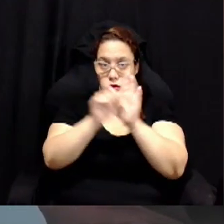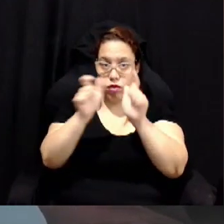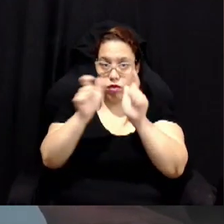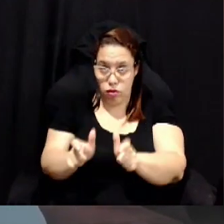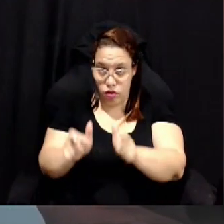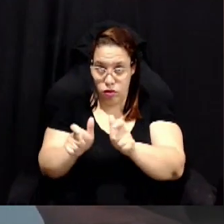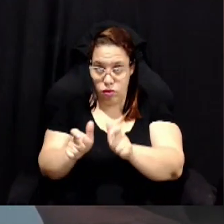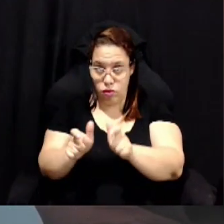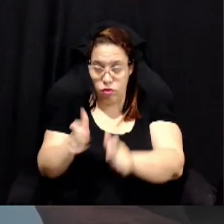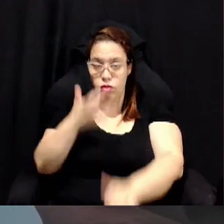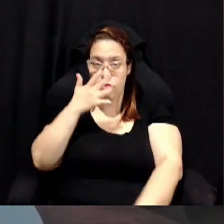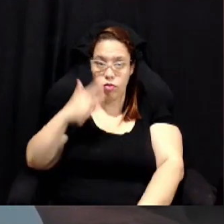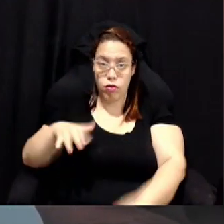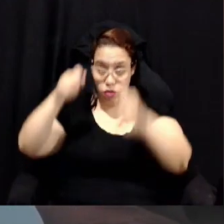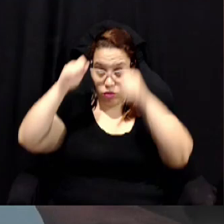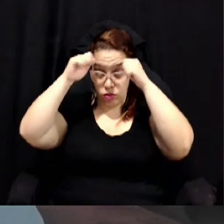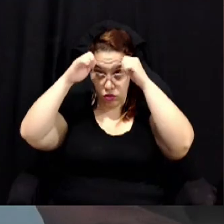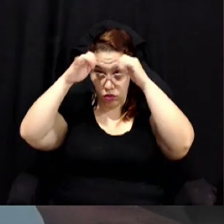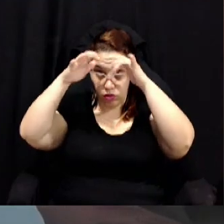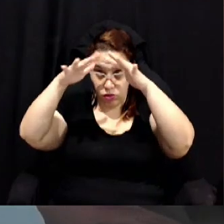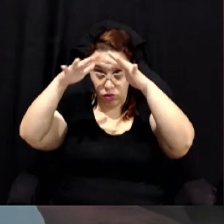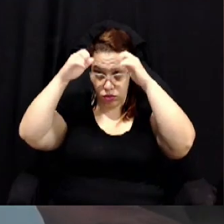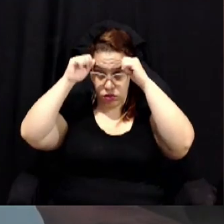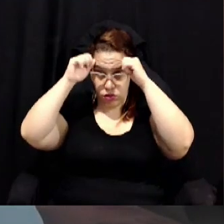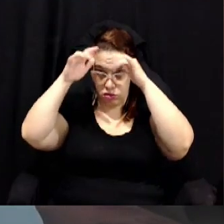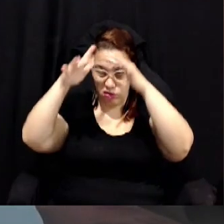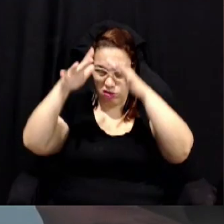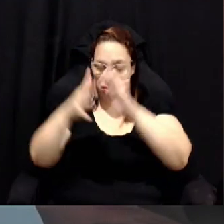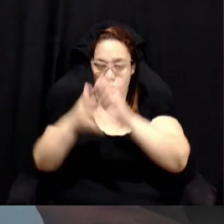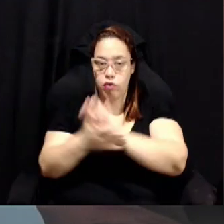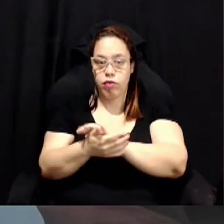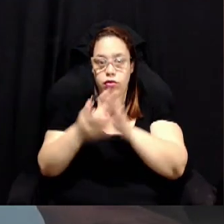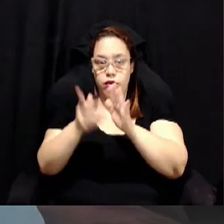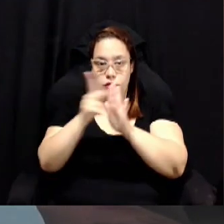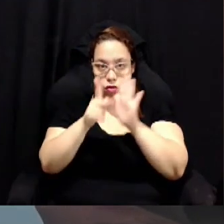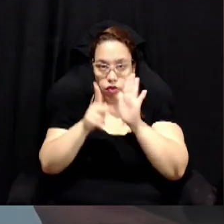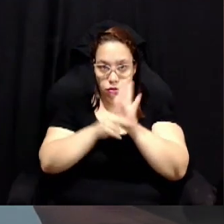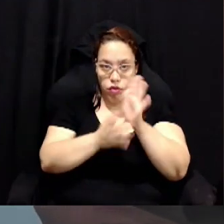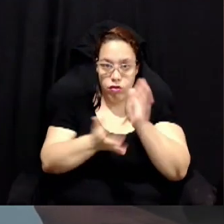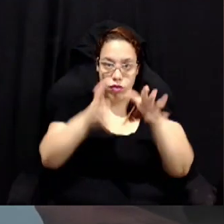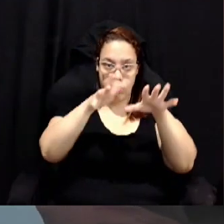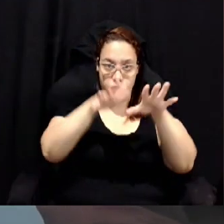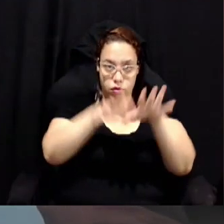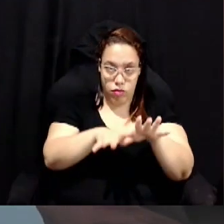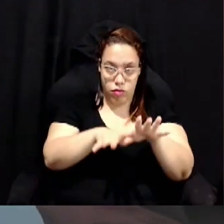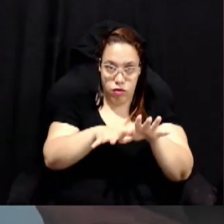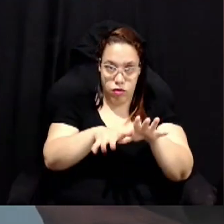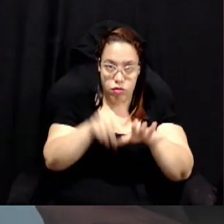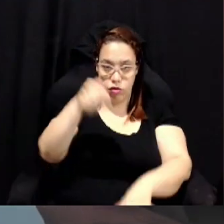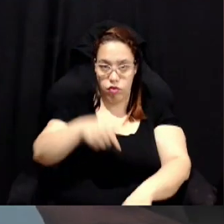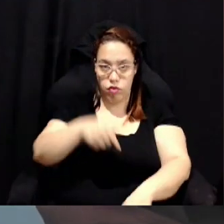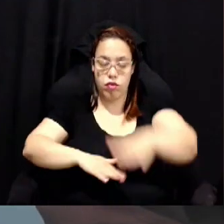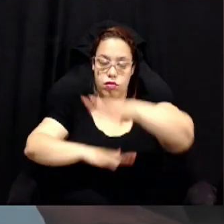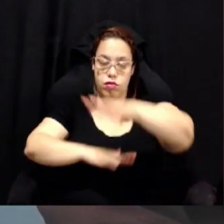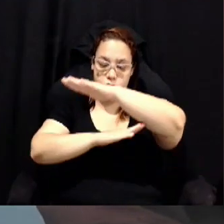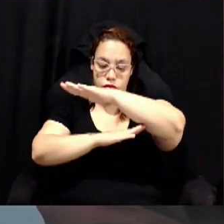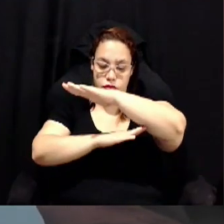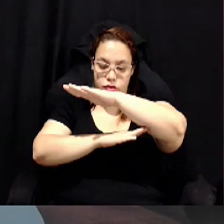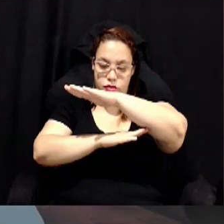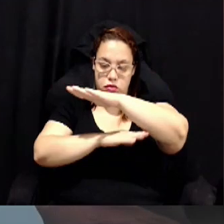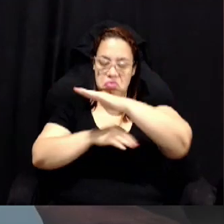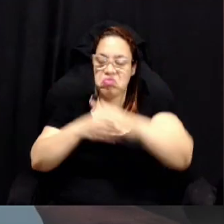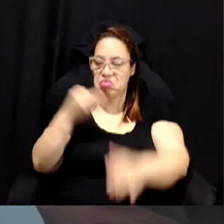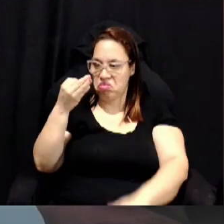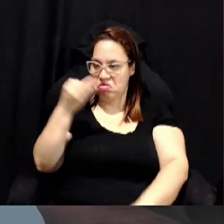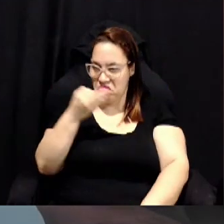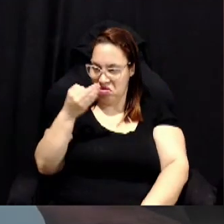um autista. Okay. E aí nós pegamos o projeto e implementamos ele, colocamos aqui na casa e tem funcionado. Por